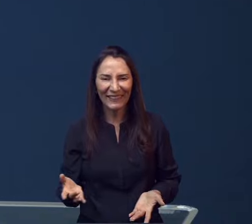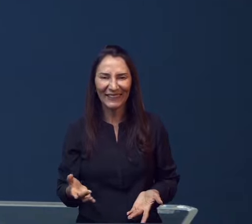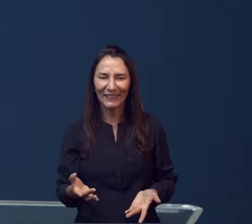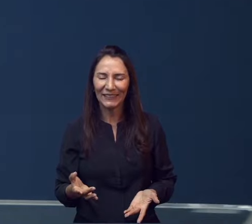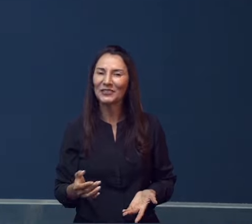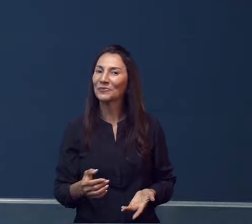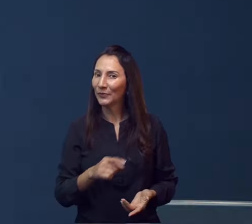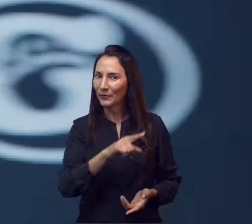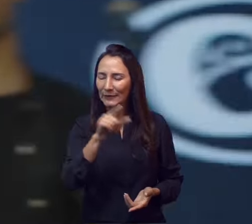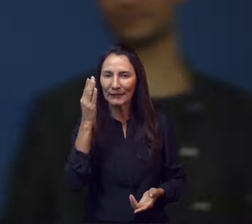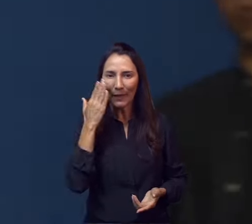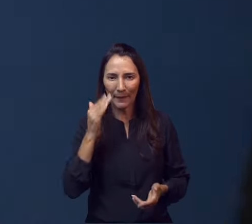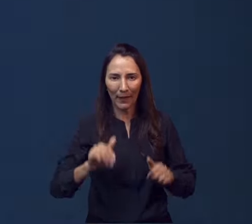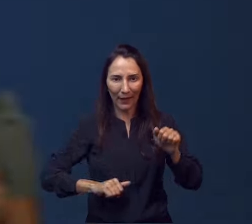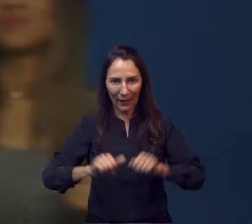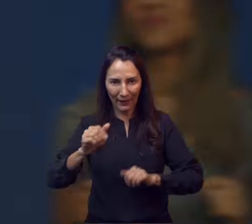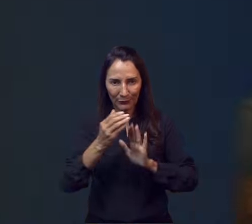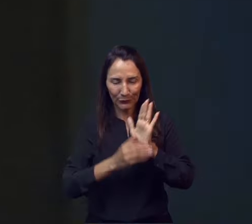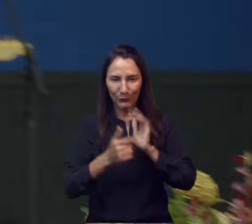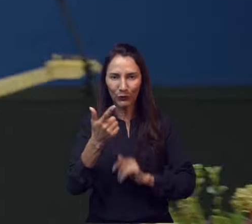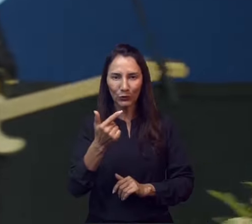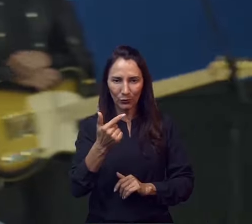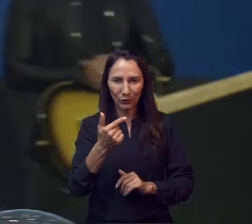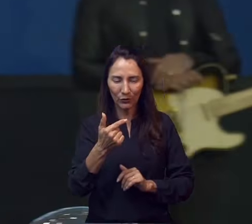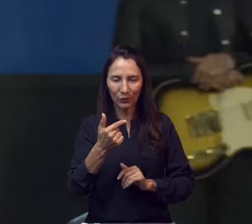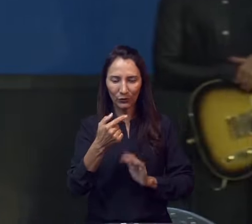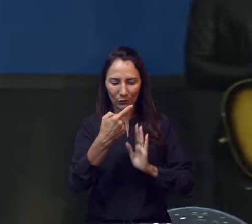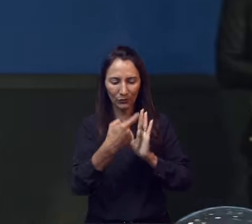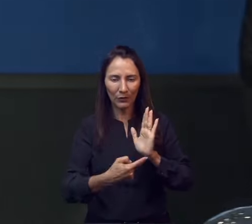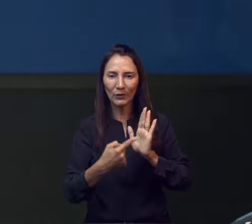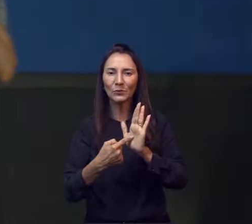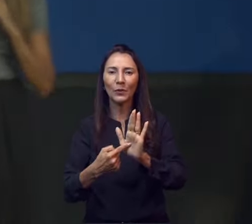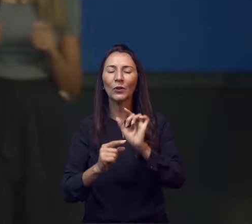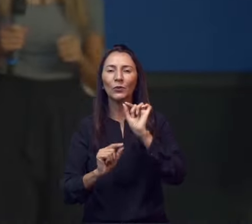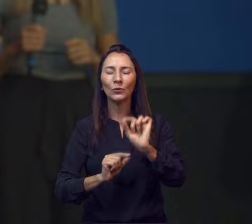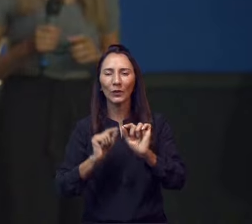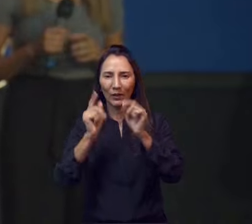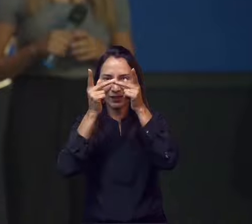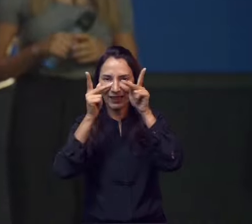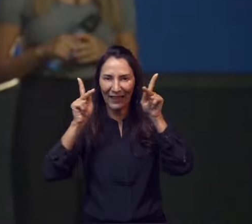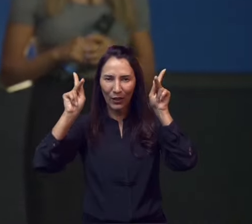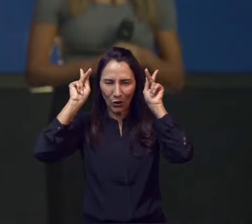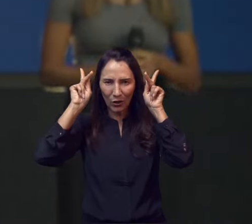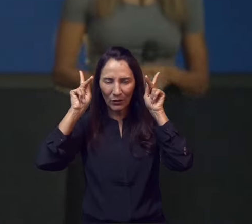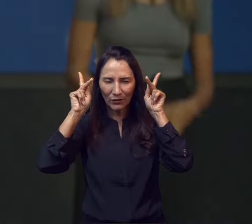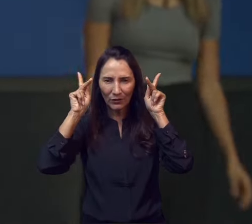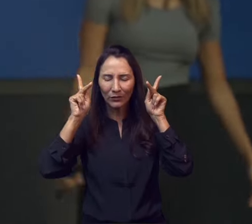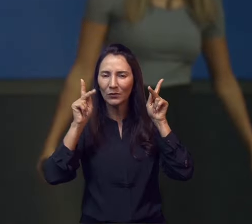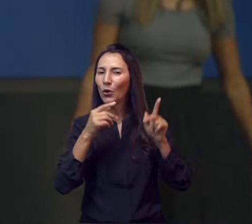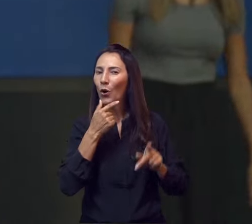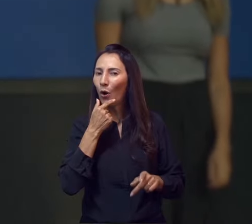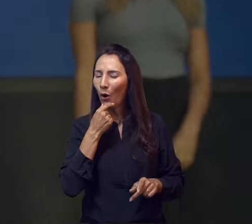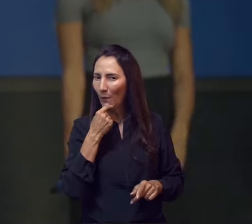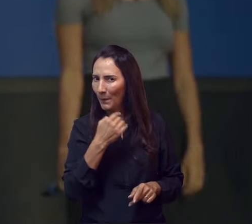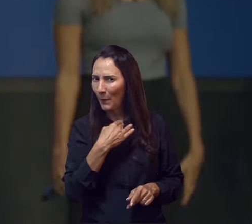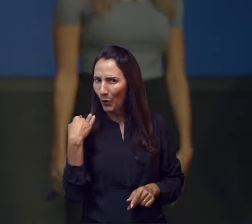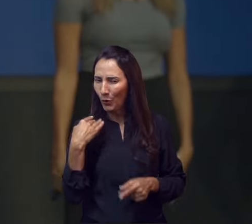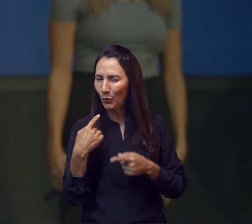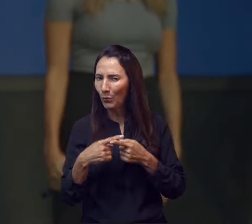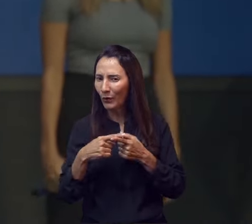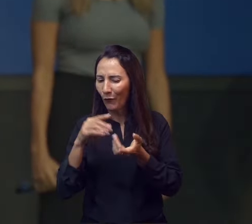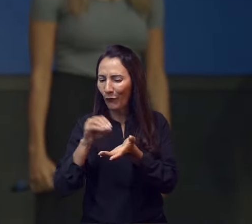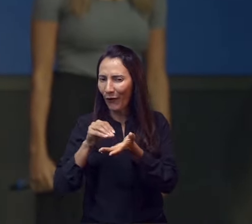você sabia que em Atos 12 tá escrito que Herodes morreu porque não deu glória a Deus fala para